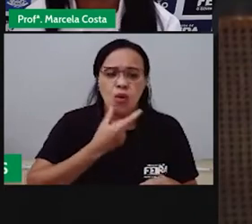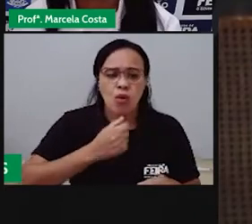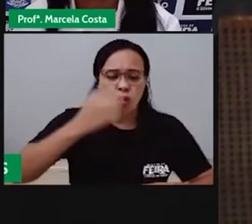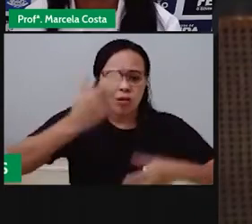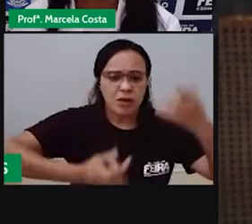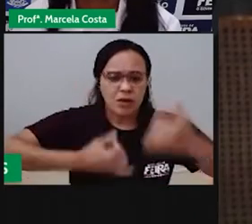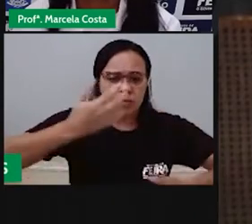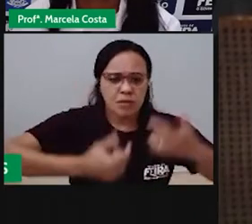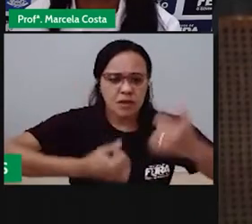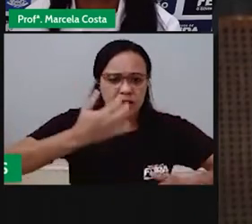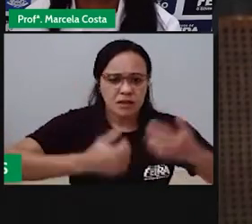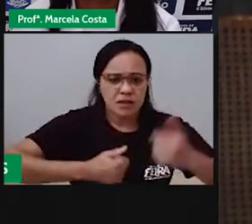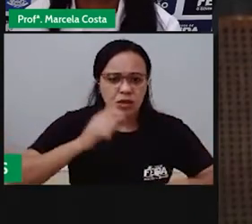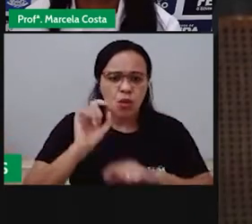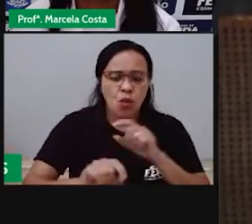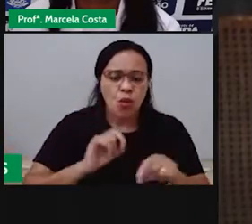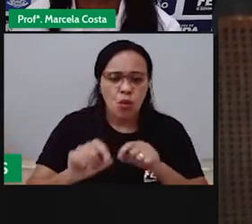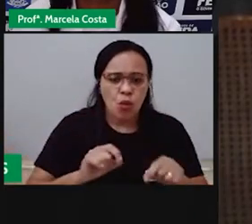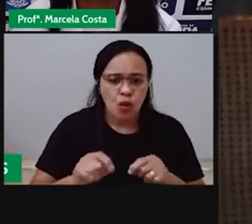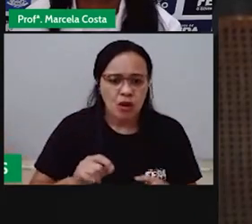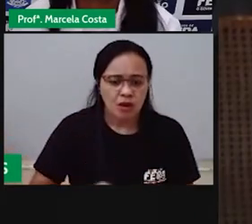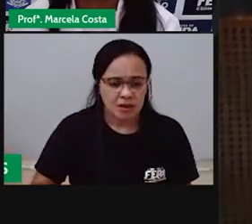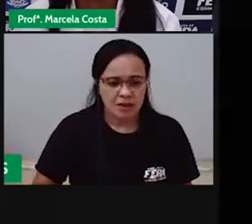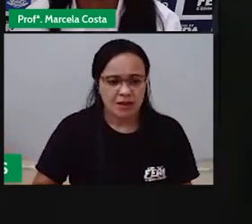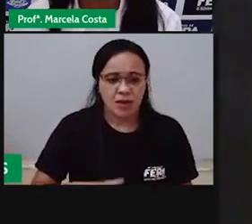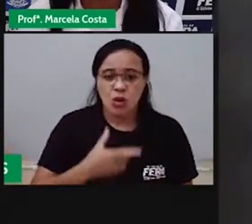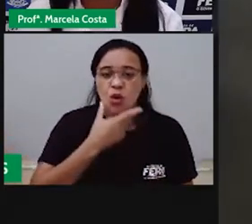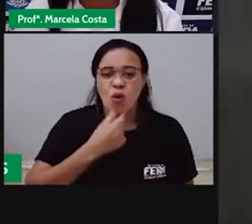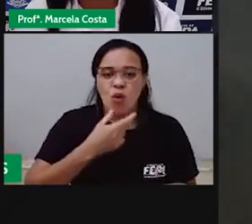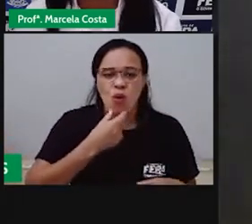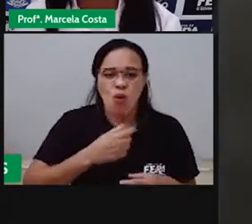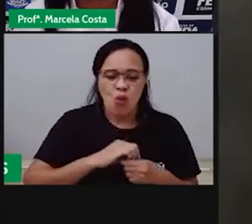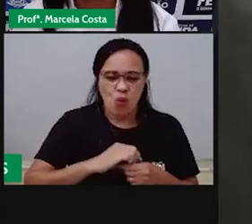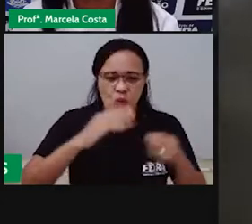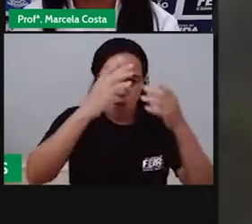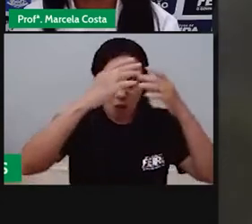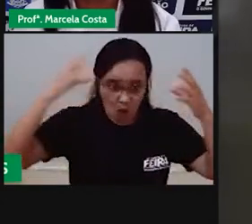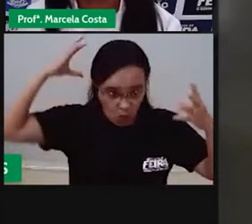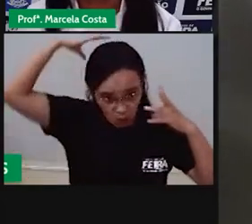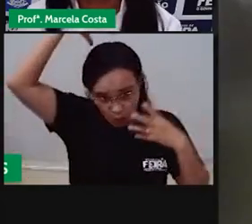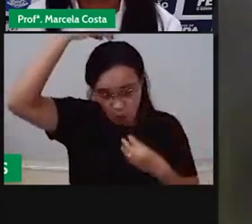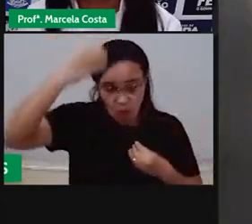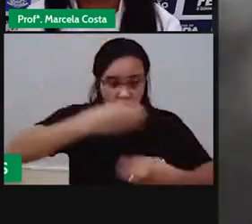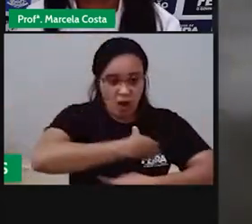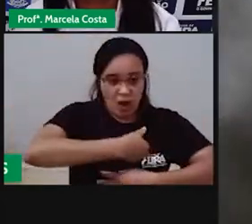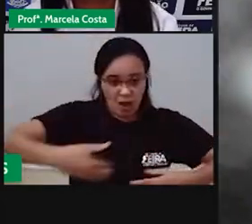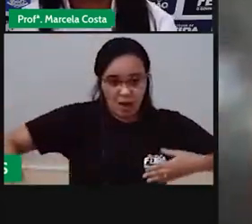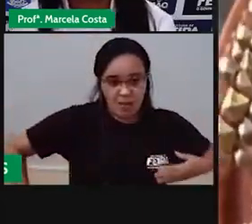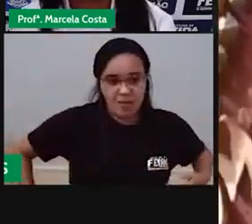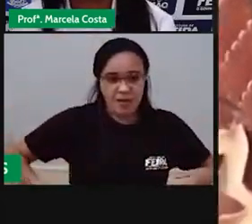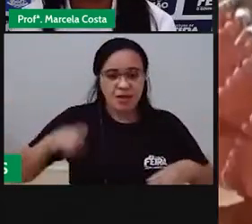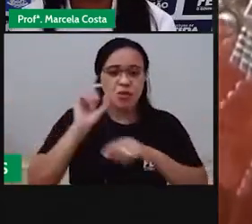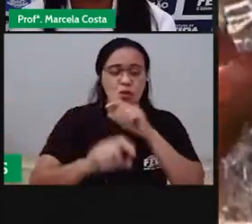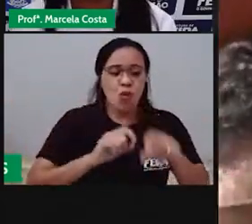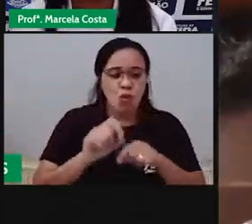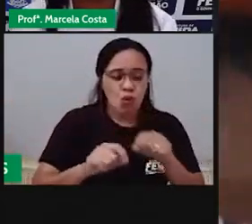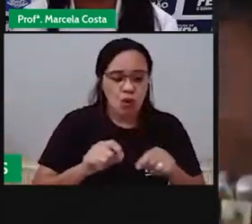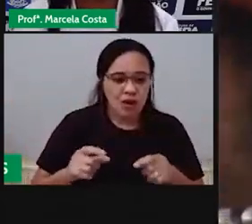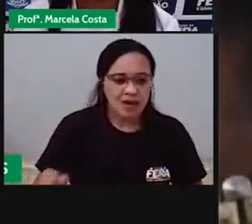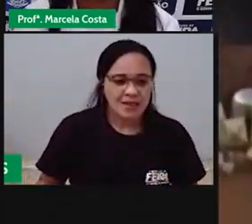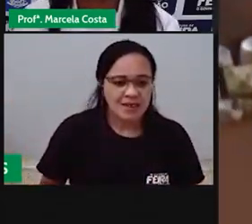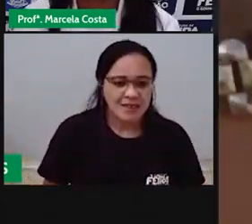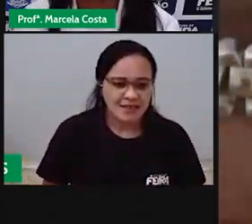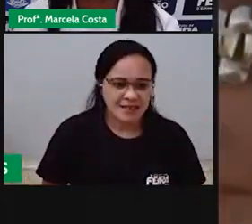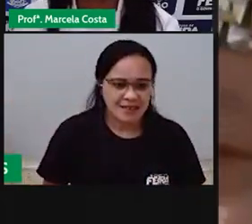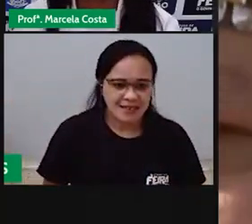Entretanto, considerando que Lampião foi e continua sendo uma figura muito emblemática, então é claro que